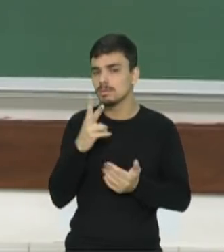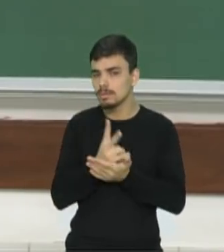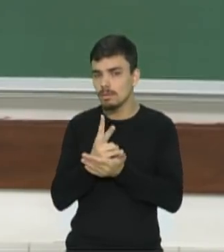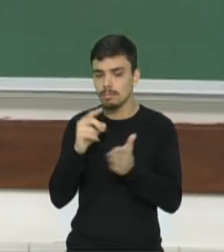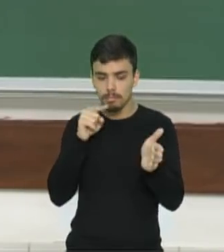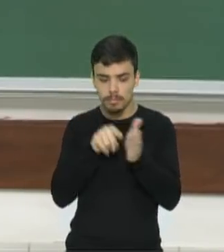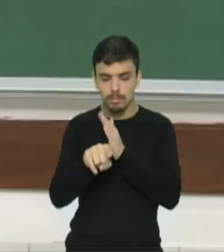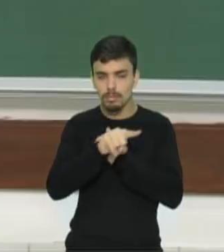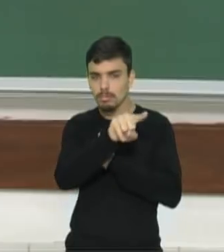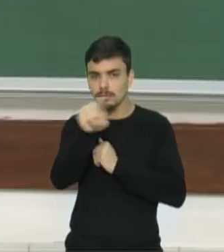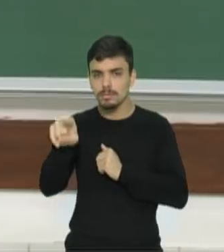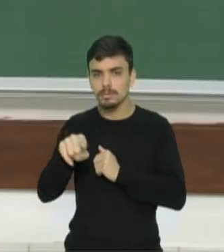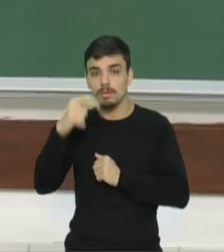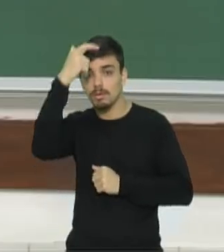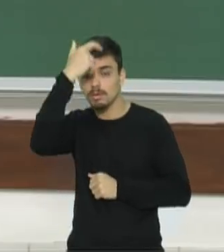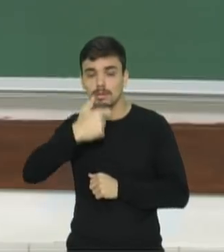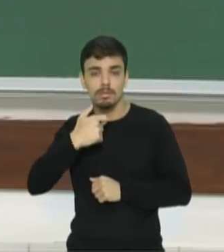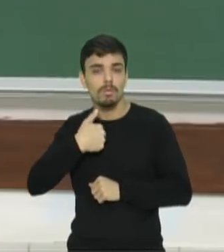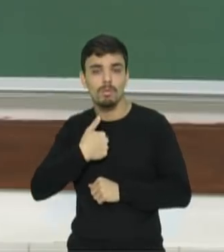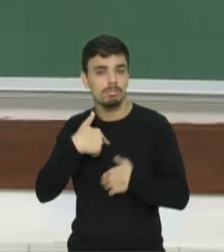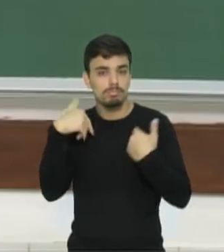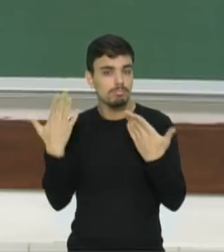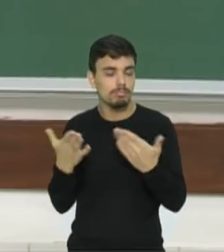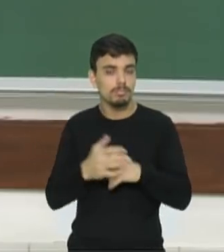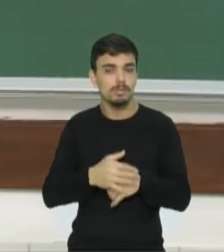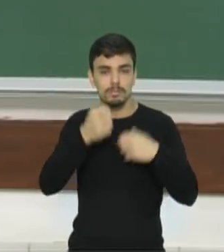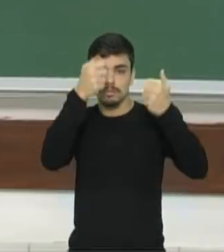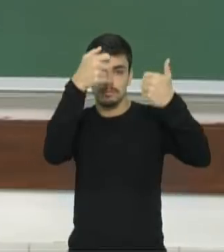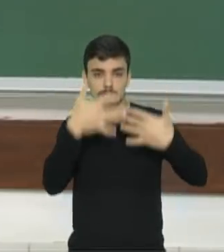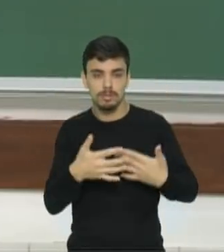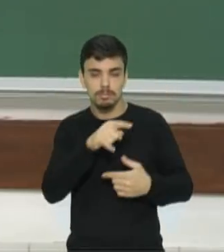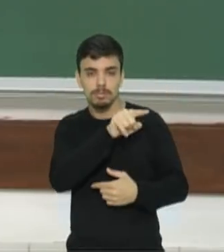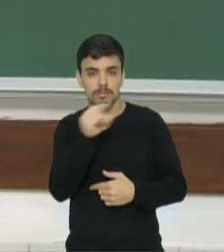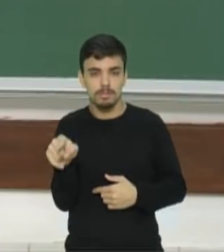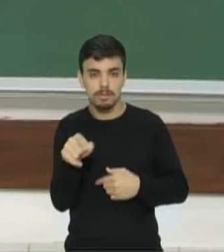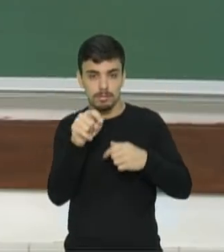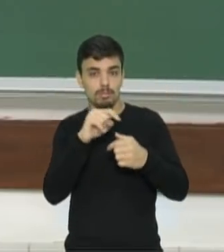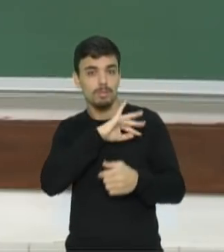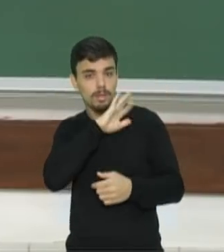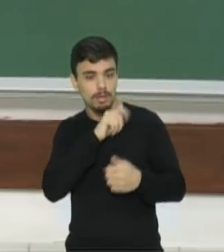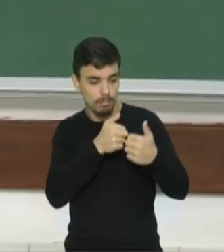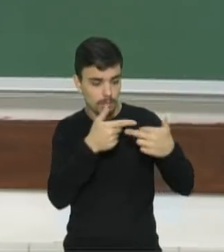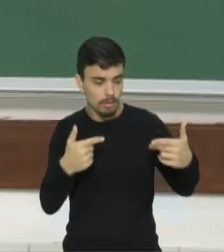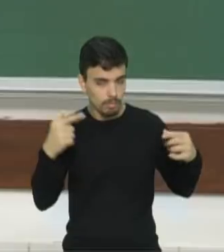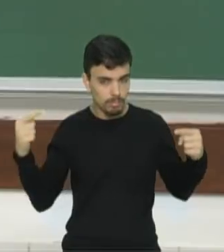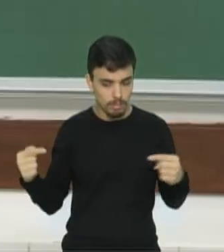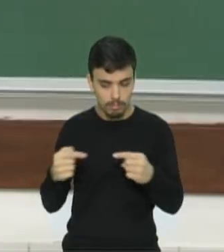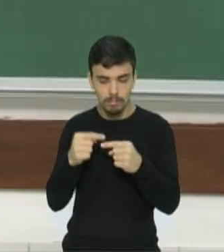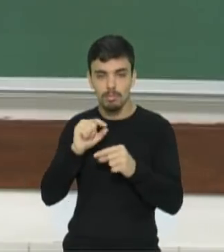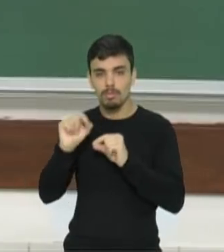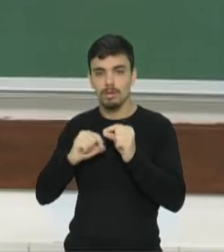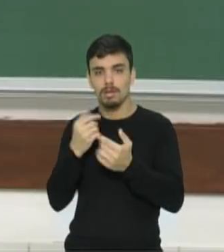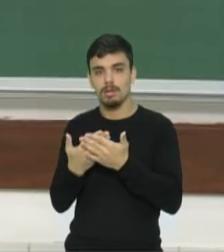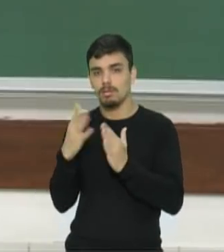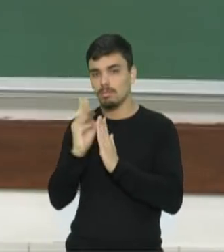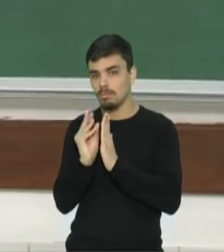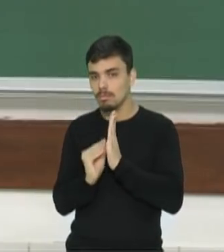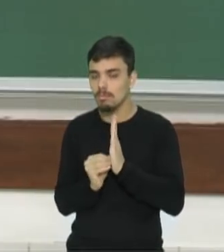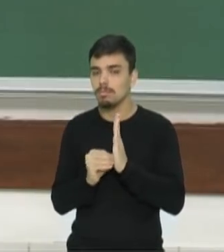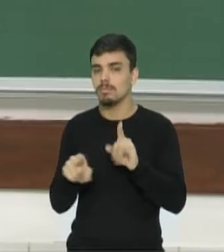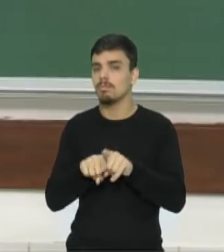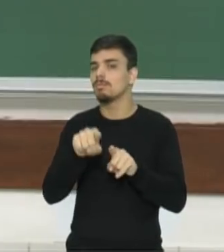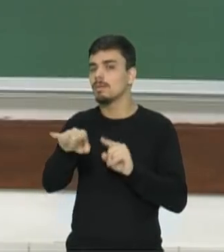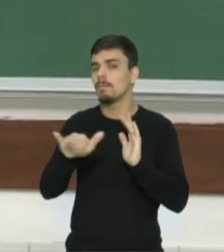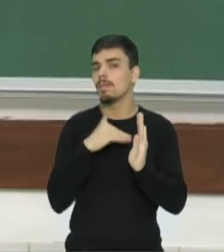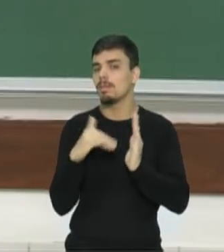vocês quem sou eu. Eu vou descrever para você um animal que tem a ver com o conteúdo estudado. E aí você vai começar a mandar